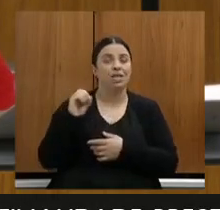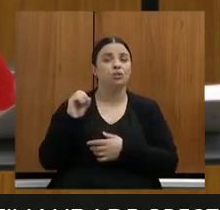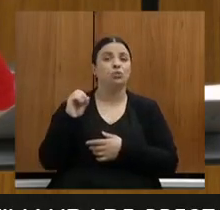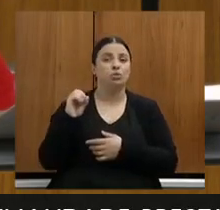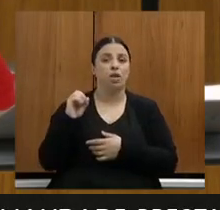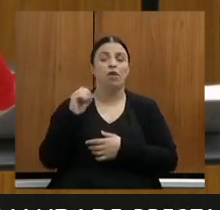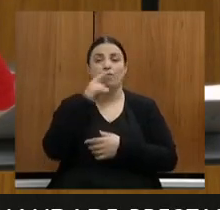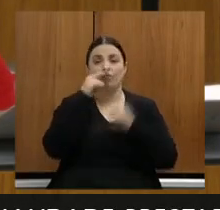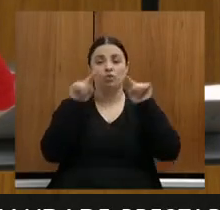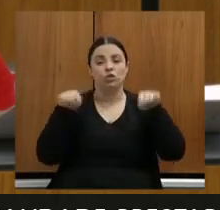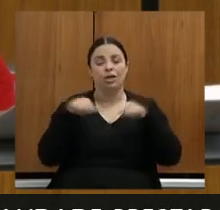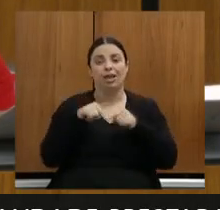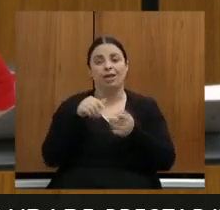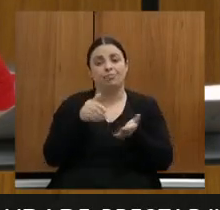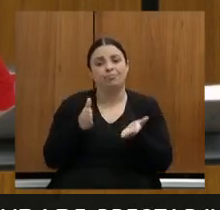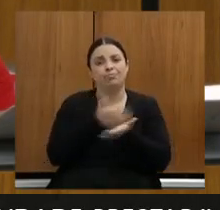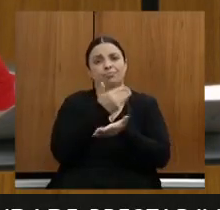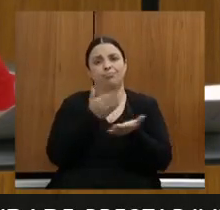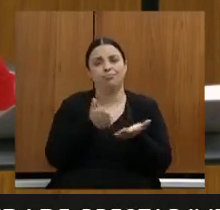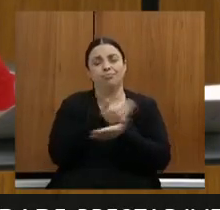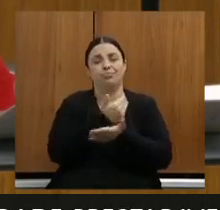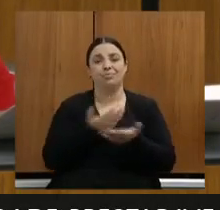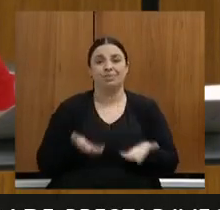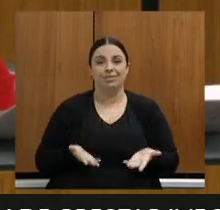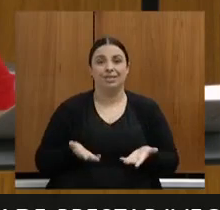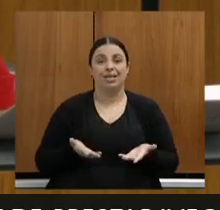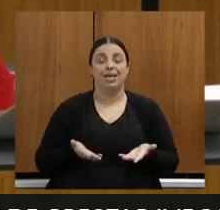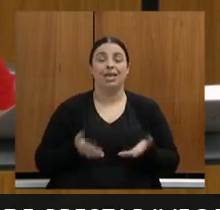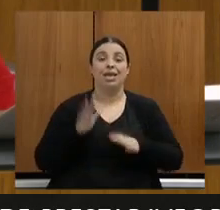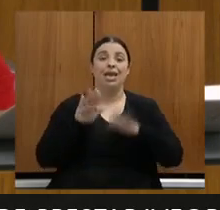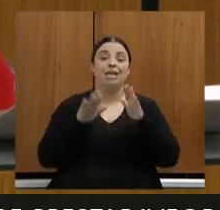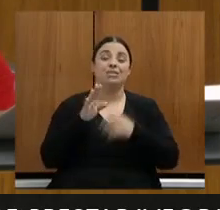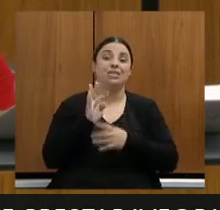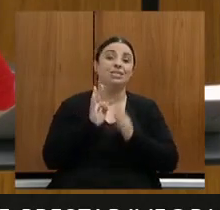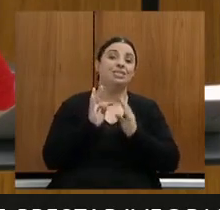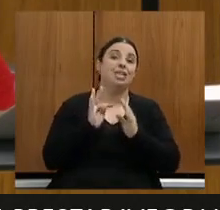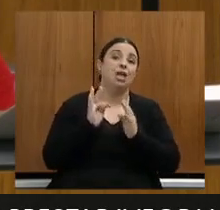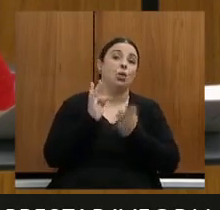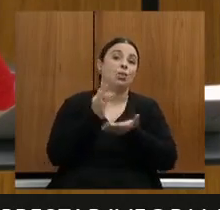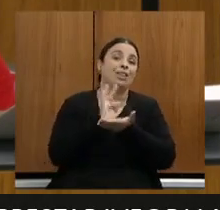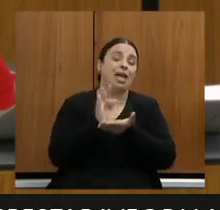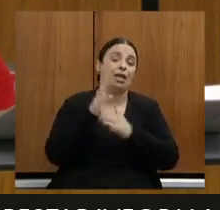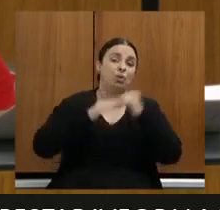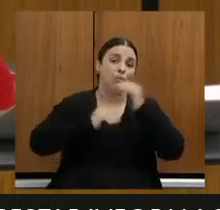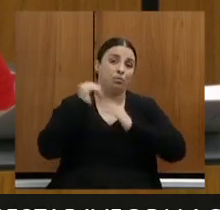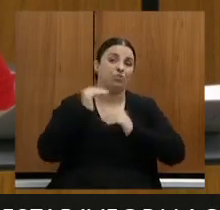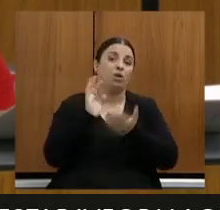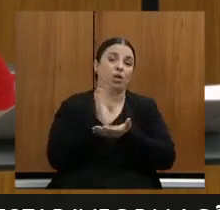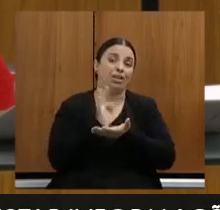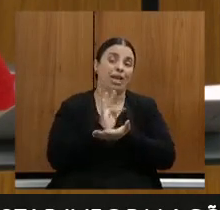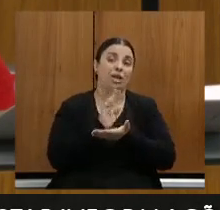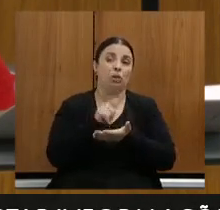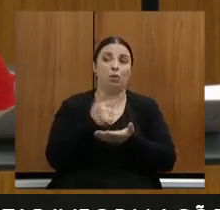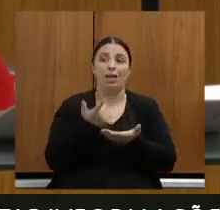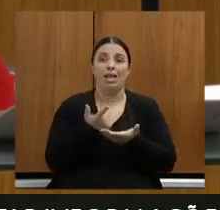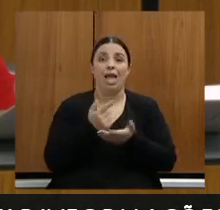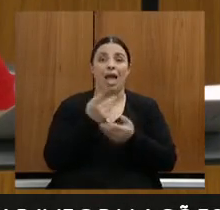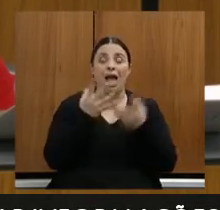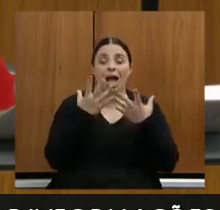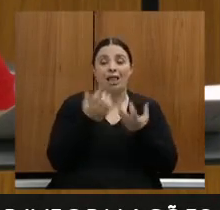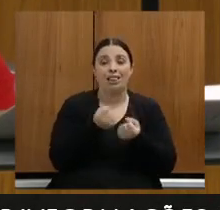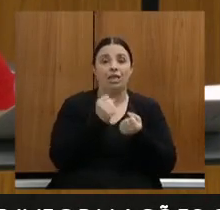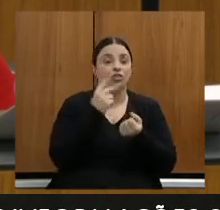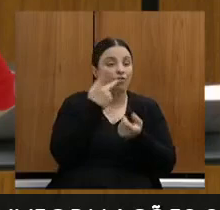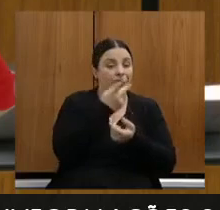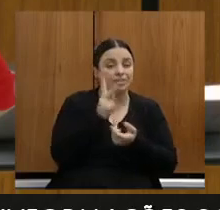da senhora e que me relatam que técnicos acumulam Dois a três municípios a categoria está há três anos em recomposição